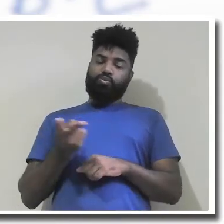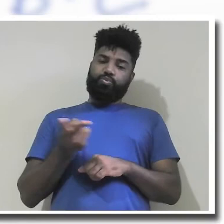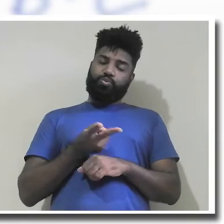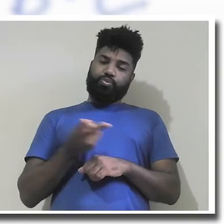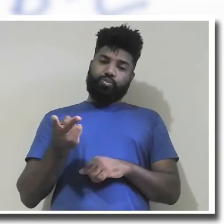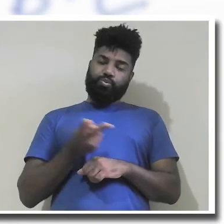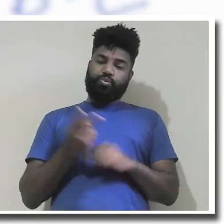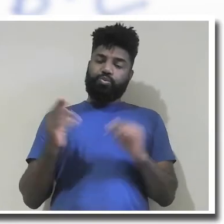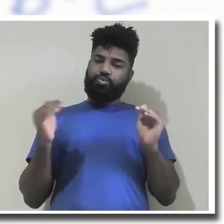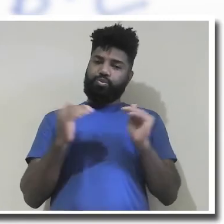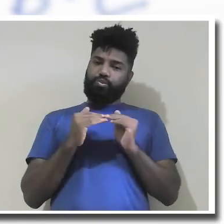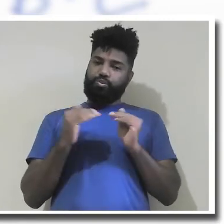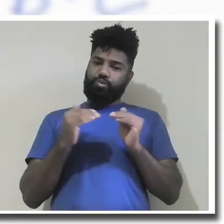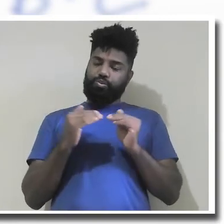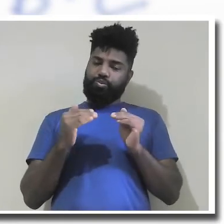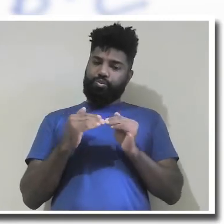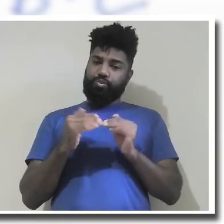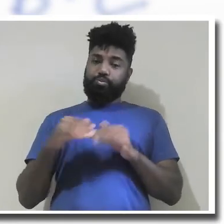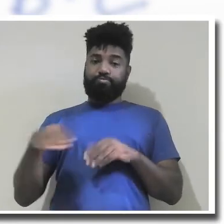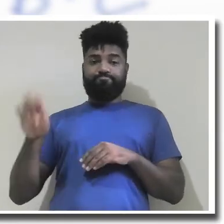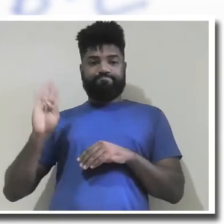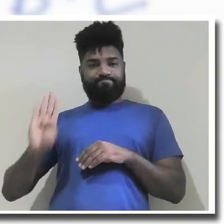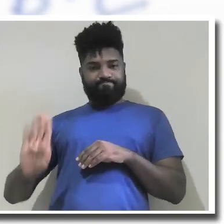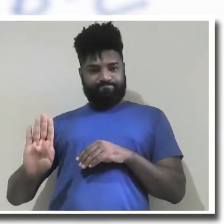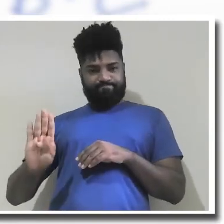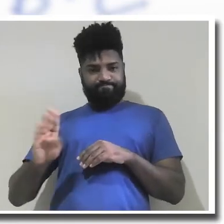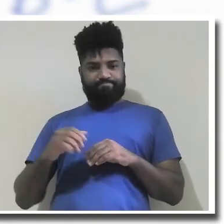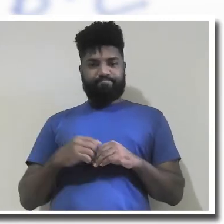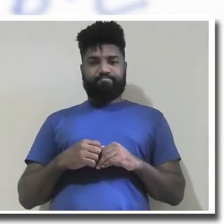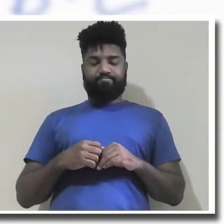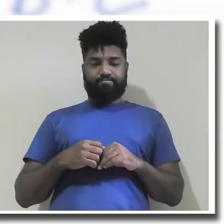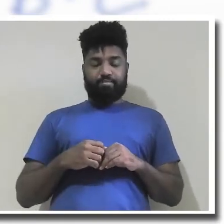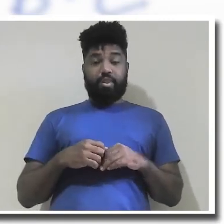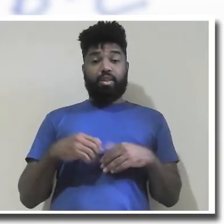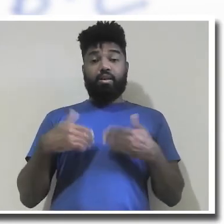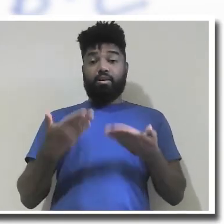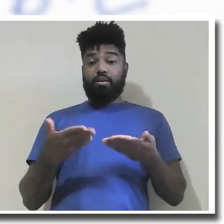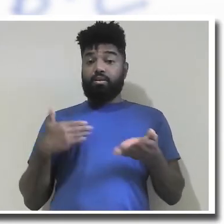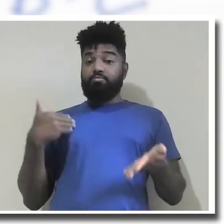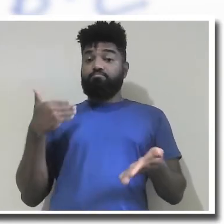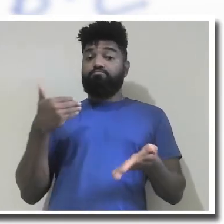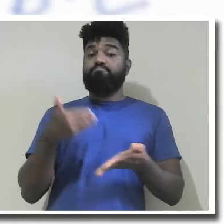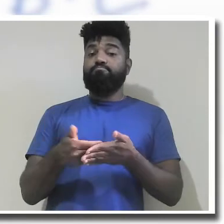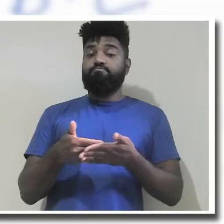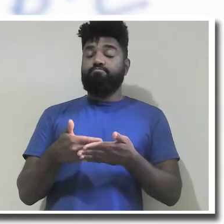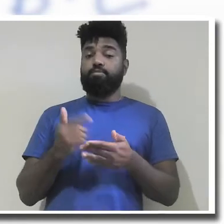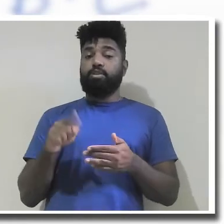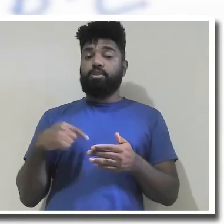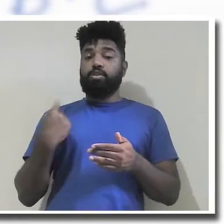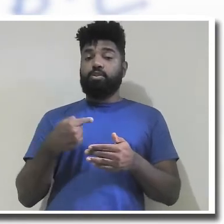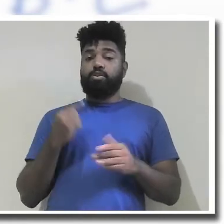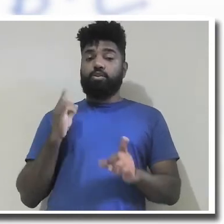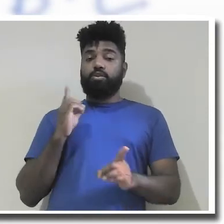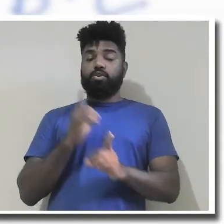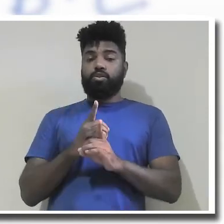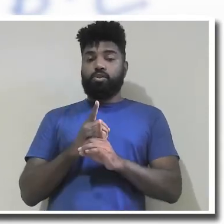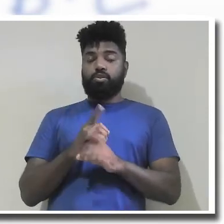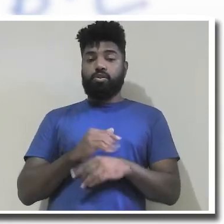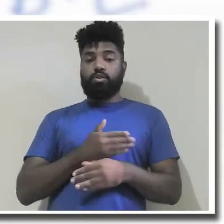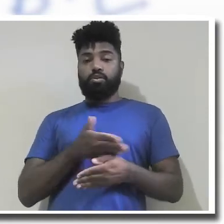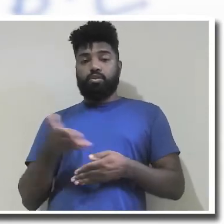desta igualdade por B, que chegaremos na parte da